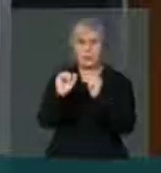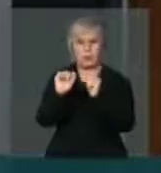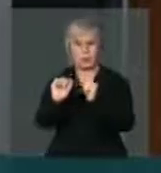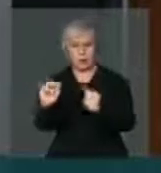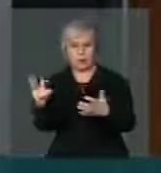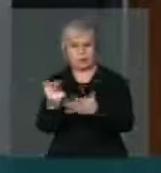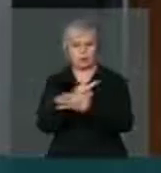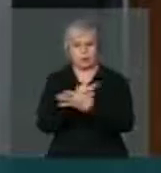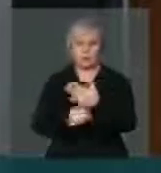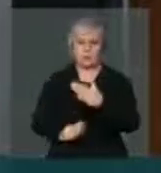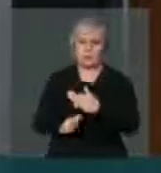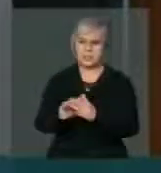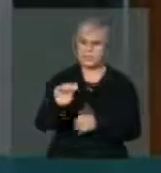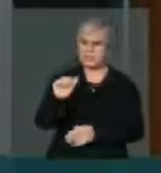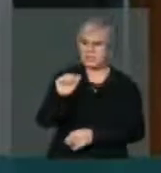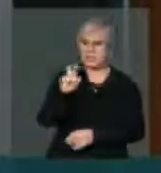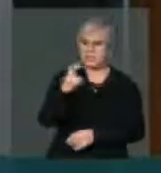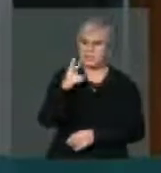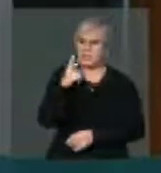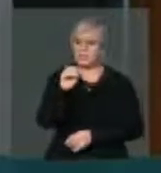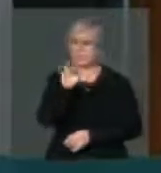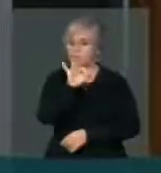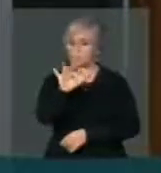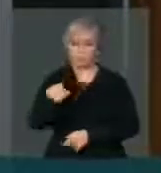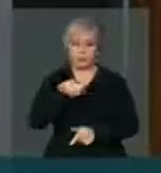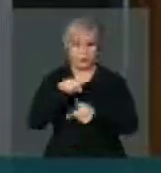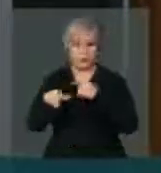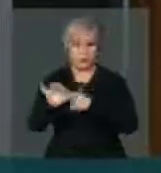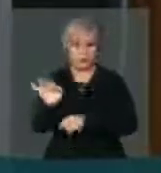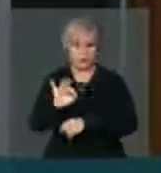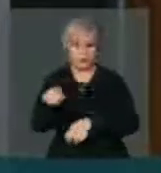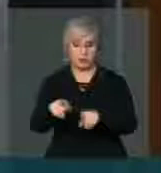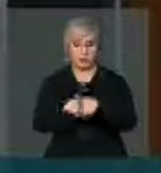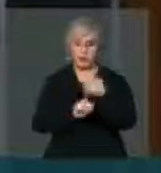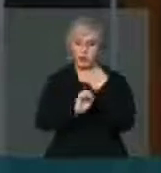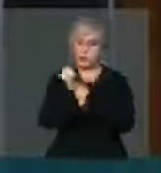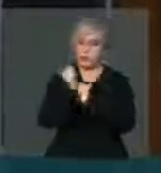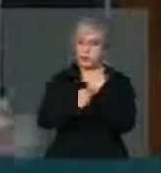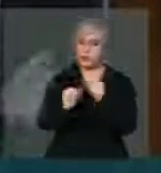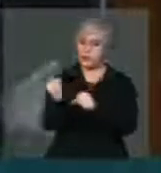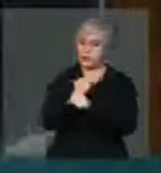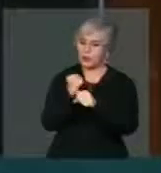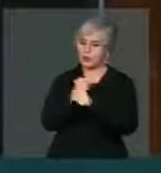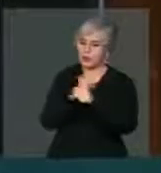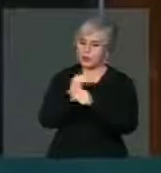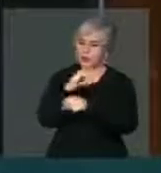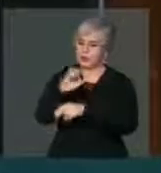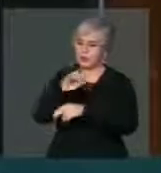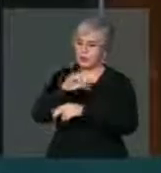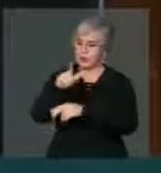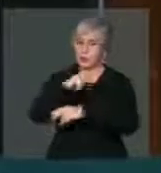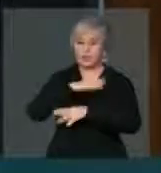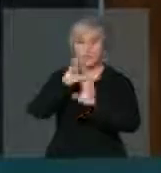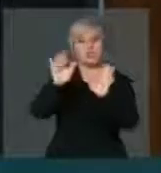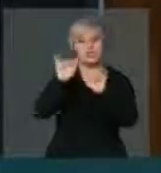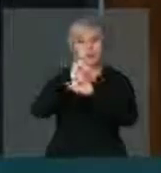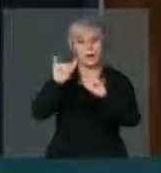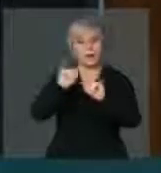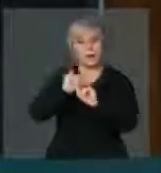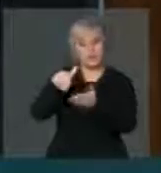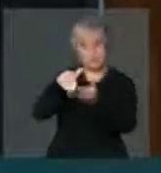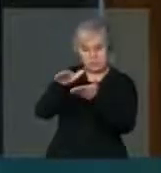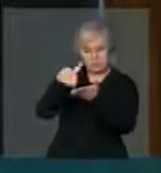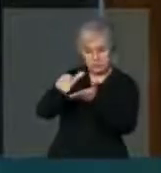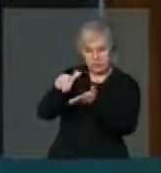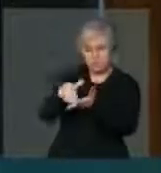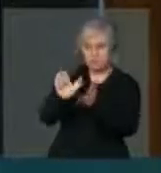algo em torno de 15% a 20%, está aí a indústria da construção civil anunciando demissões que já